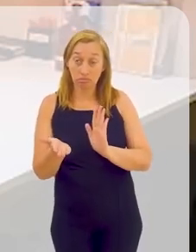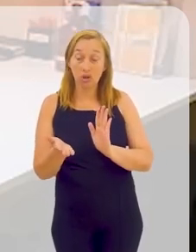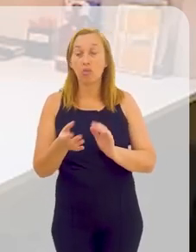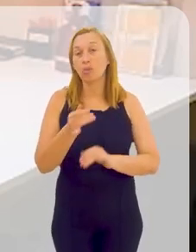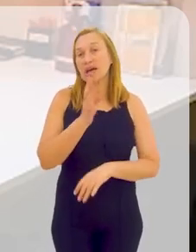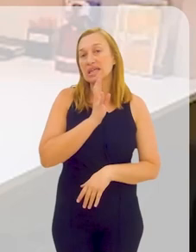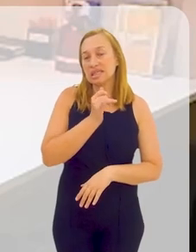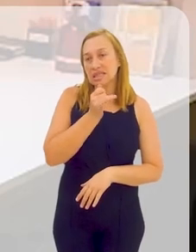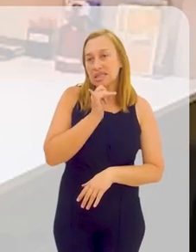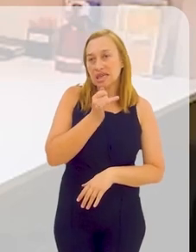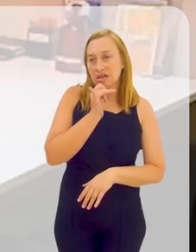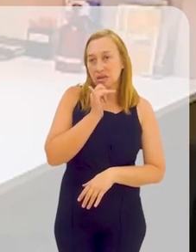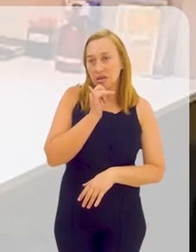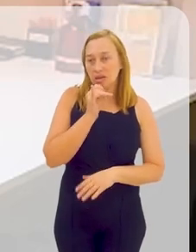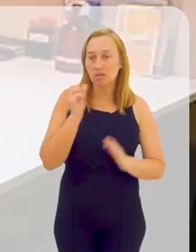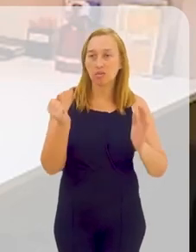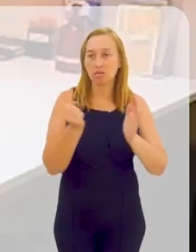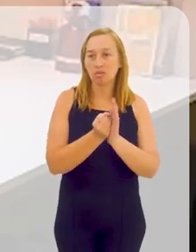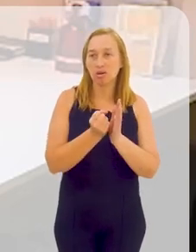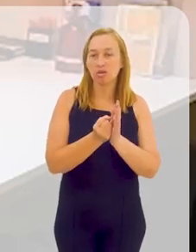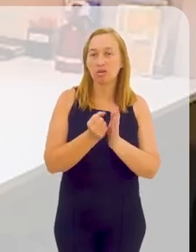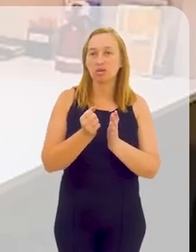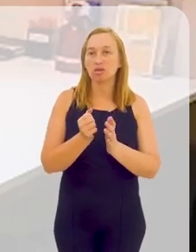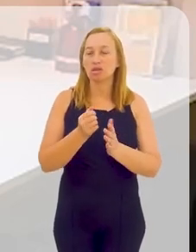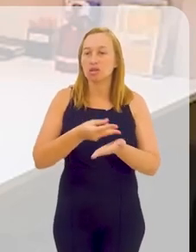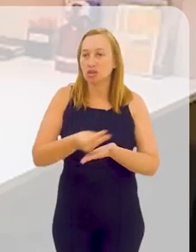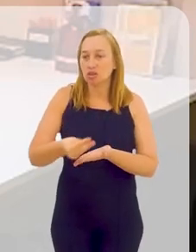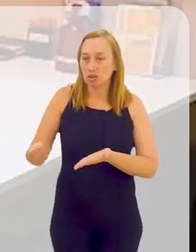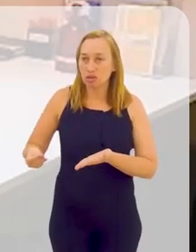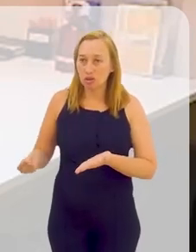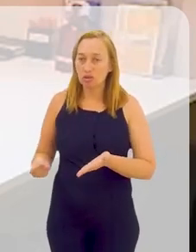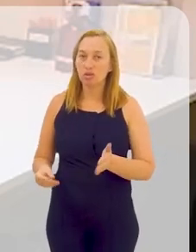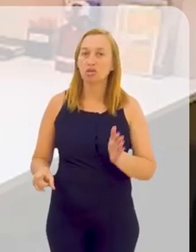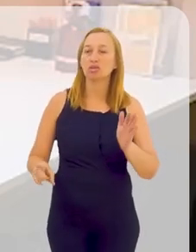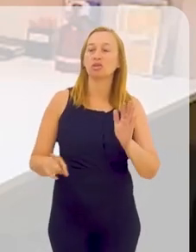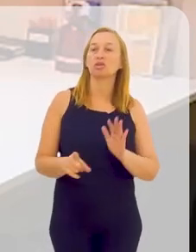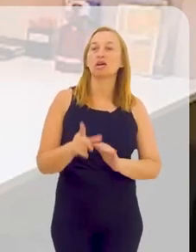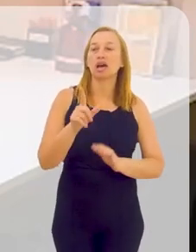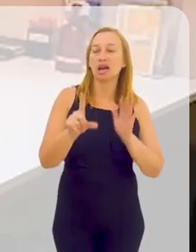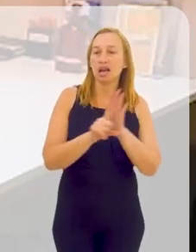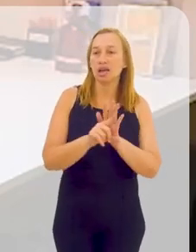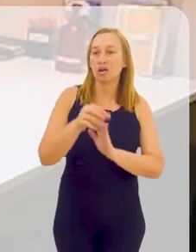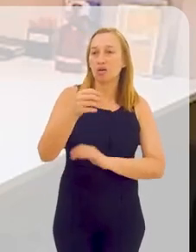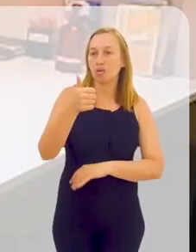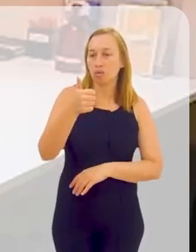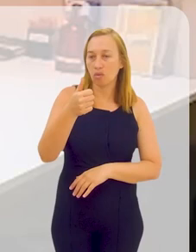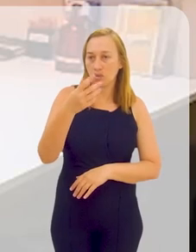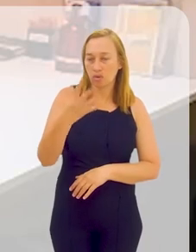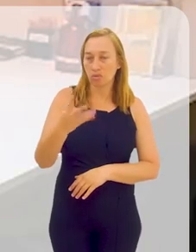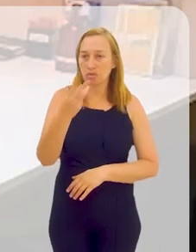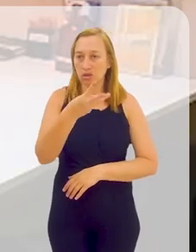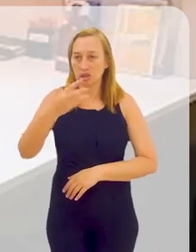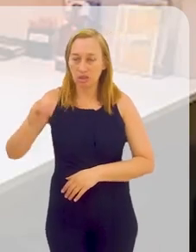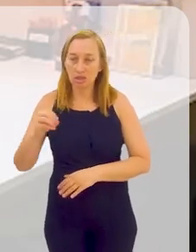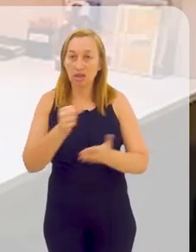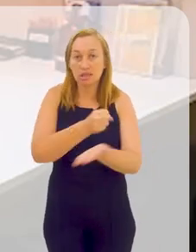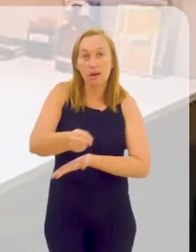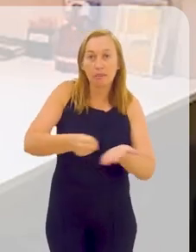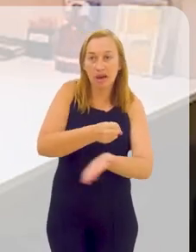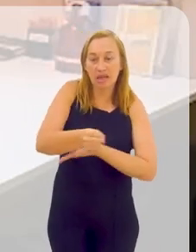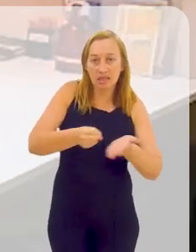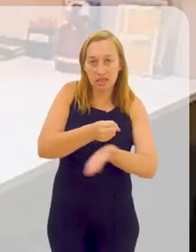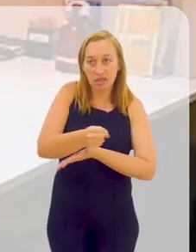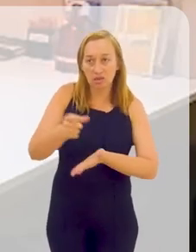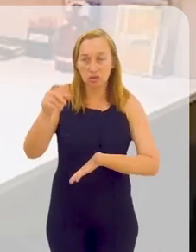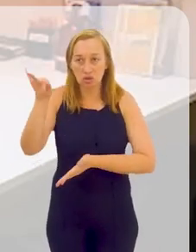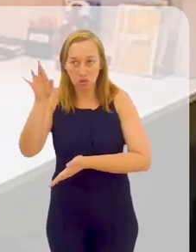né como por exemplo Marco legal da geração distribuída a lei 14.300 de 2022 que trazem